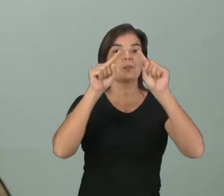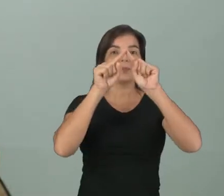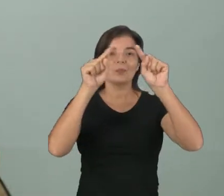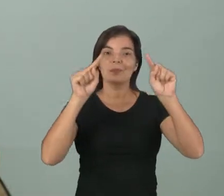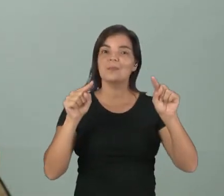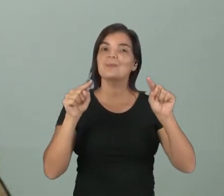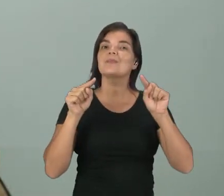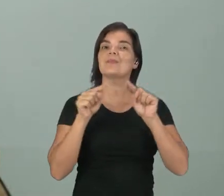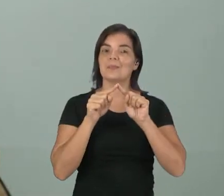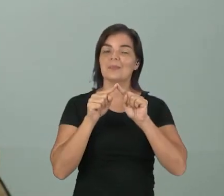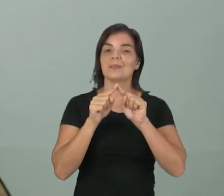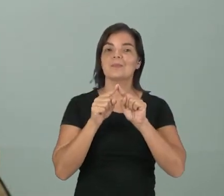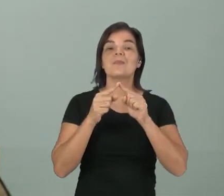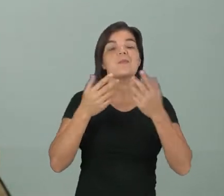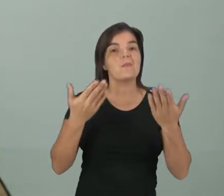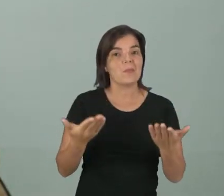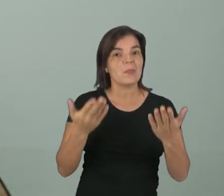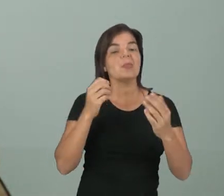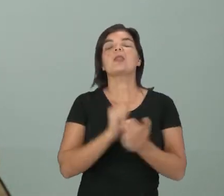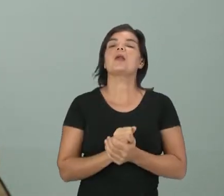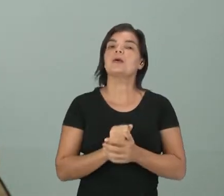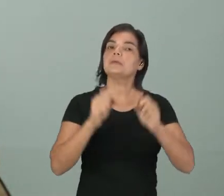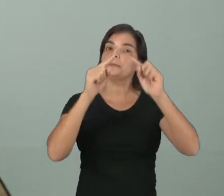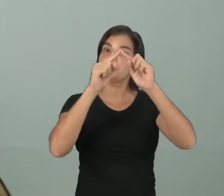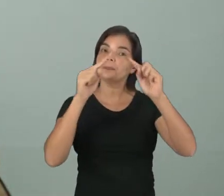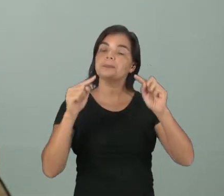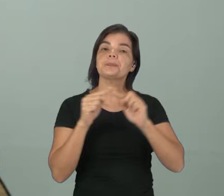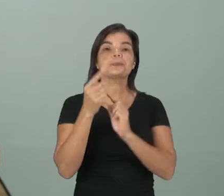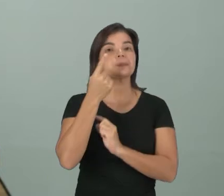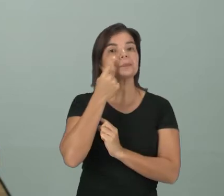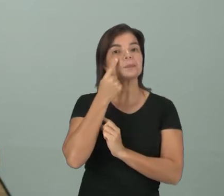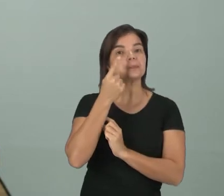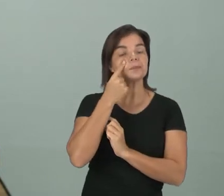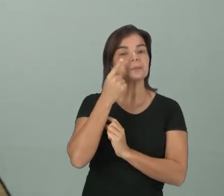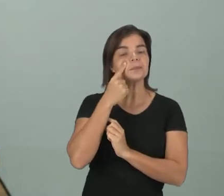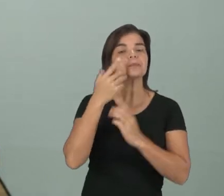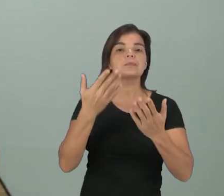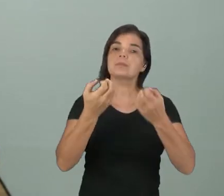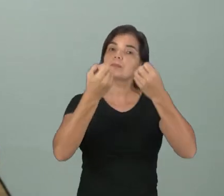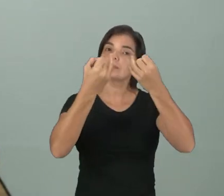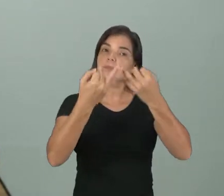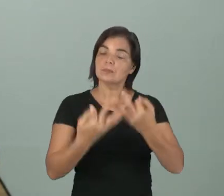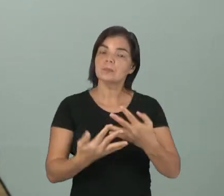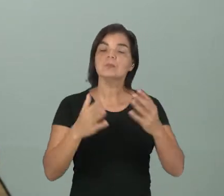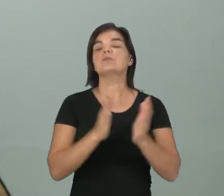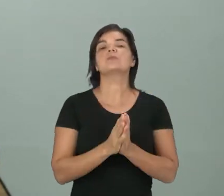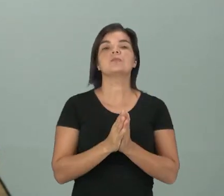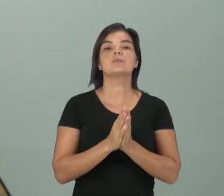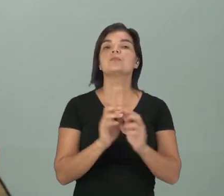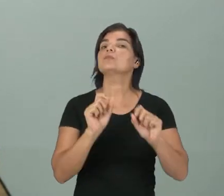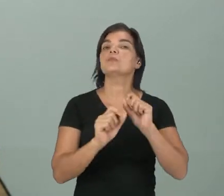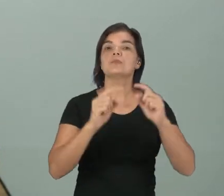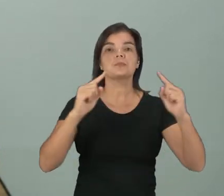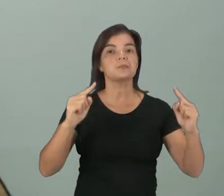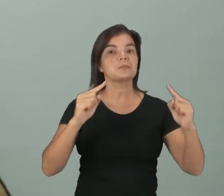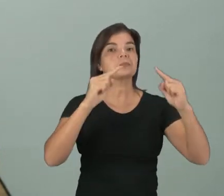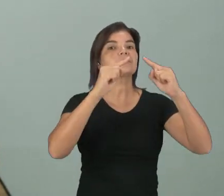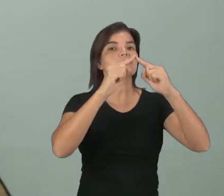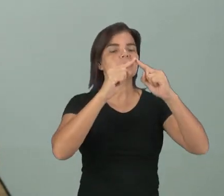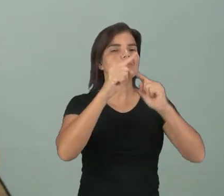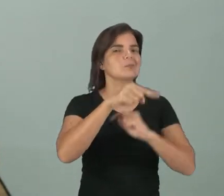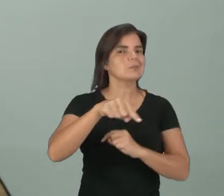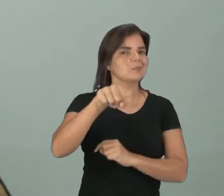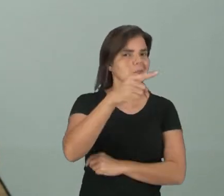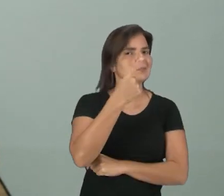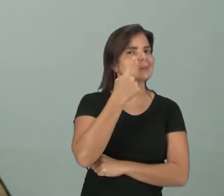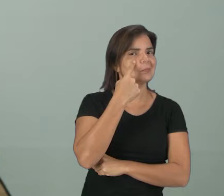quadrangular. Muito bem. Ainda nas pirâmides, nós vimos, falamos e até contamos os vértices. Mas